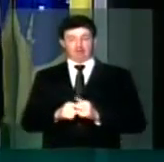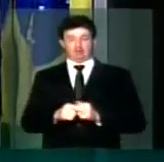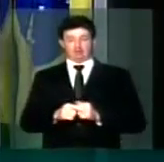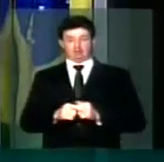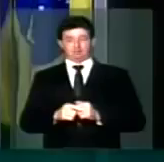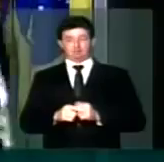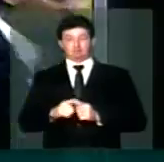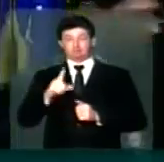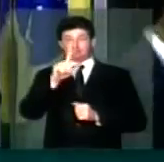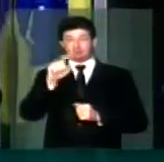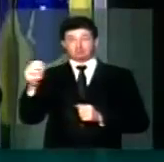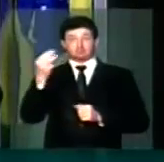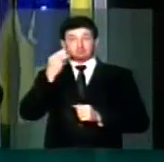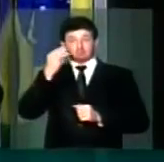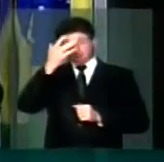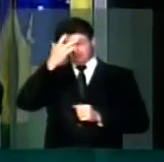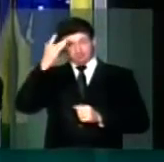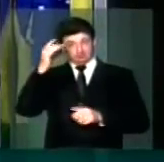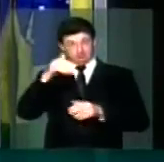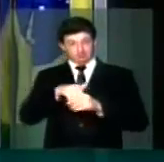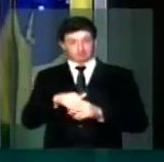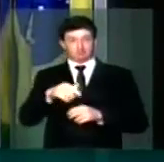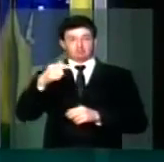segundo 100 milhões de eleitores,